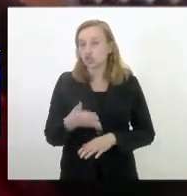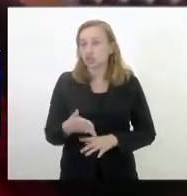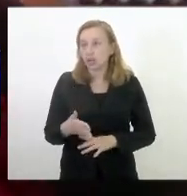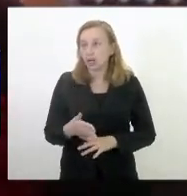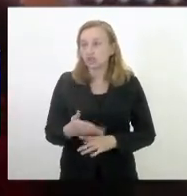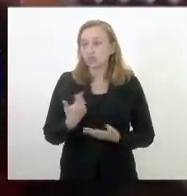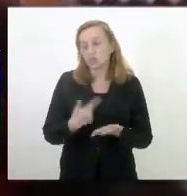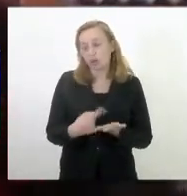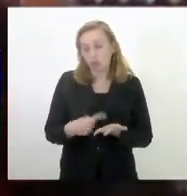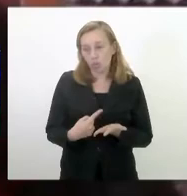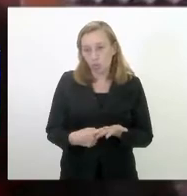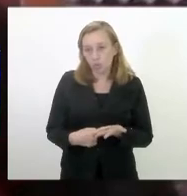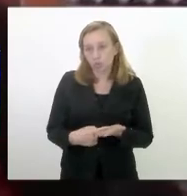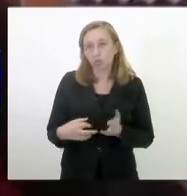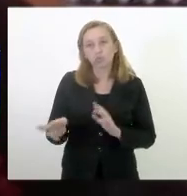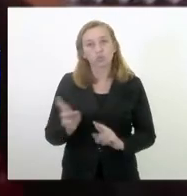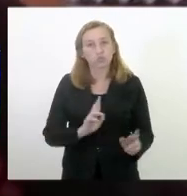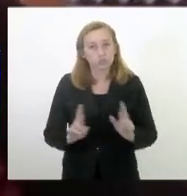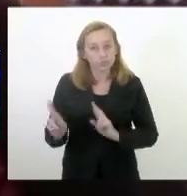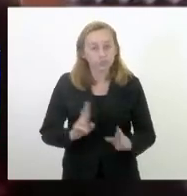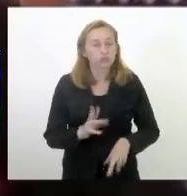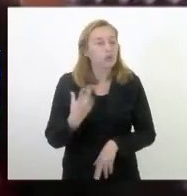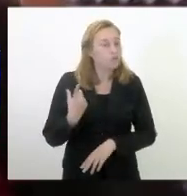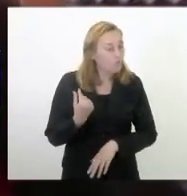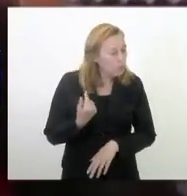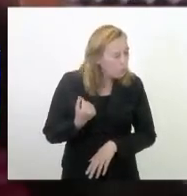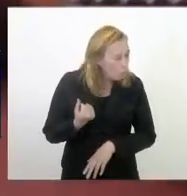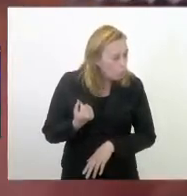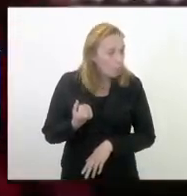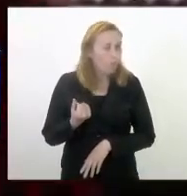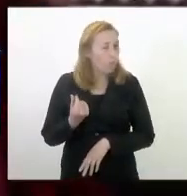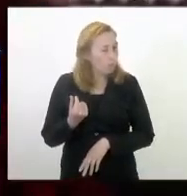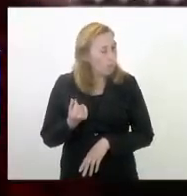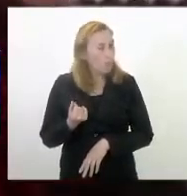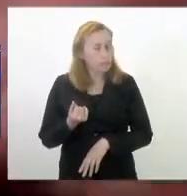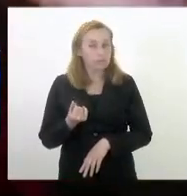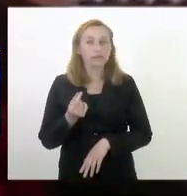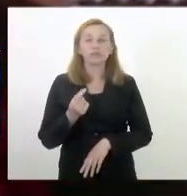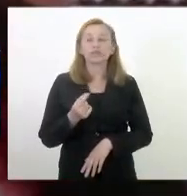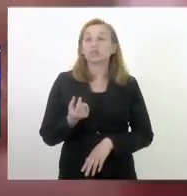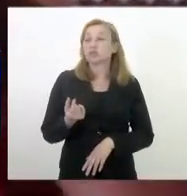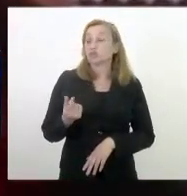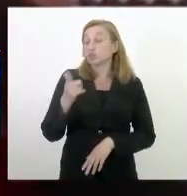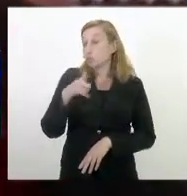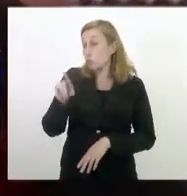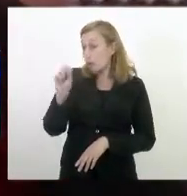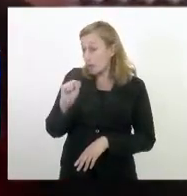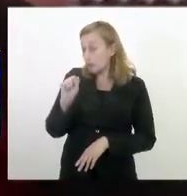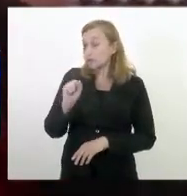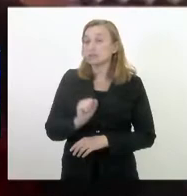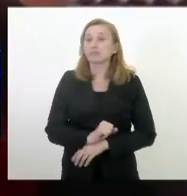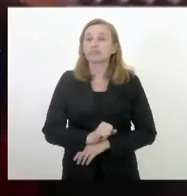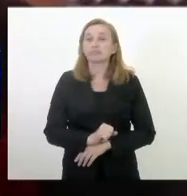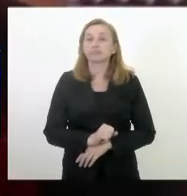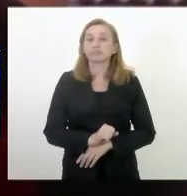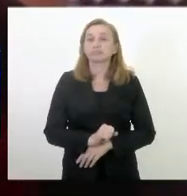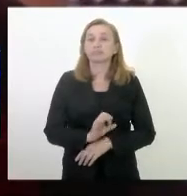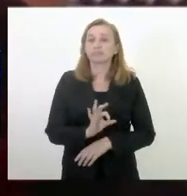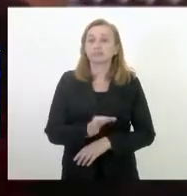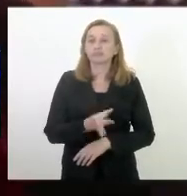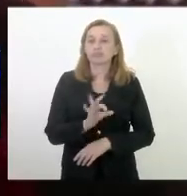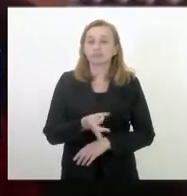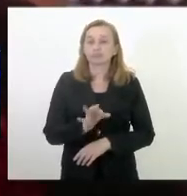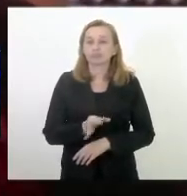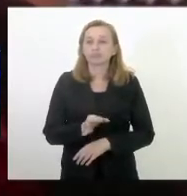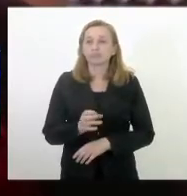num acordo em relação ao valor do Vale Gás, ou que seja, desse auxílio, e garantir que a